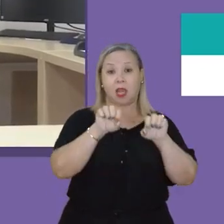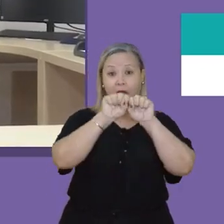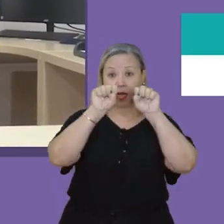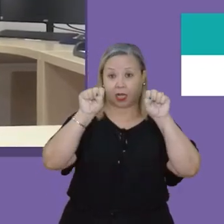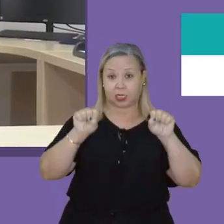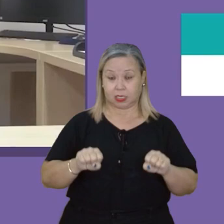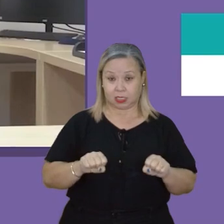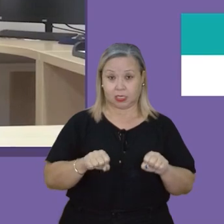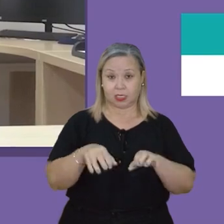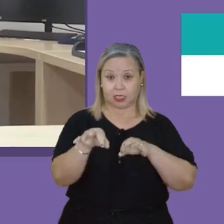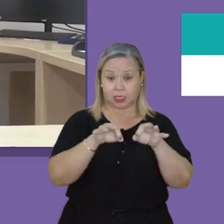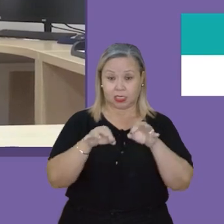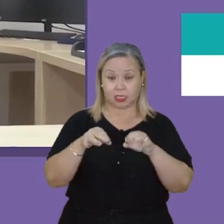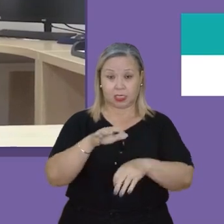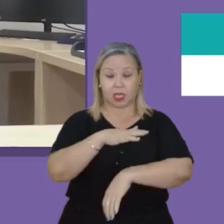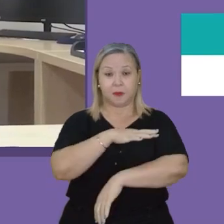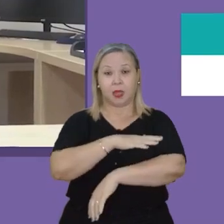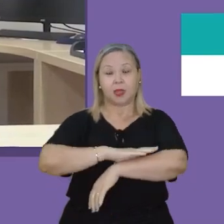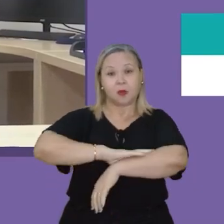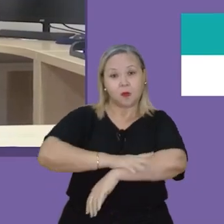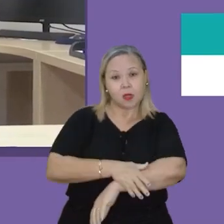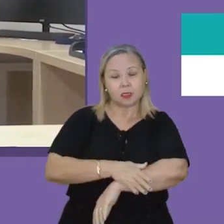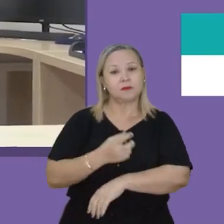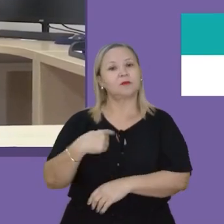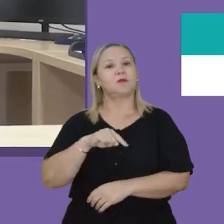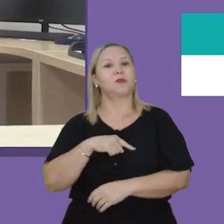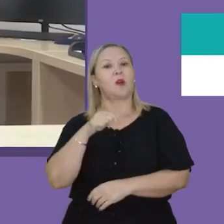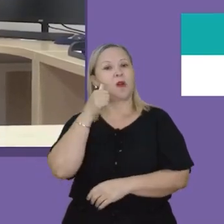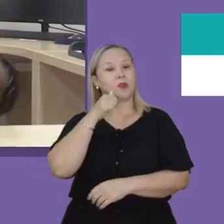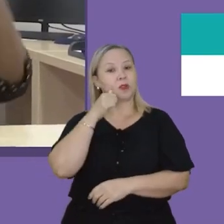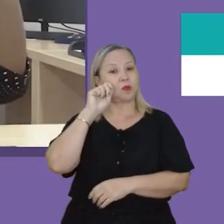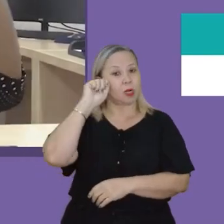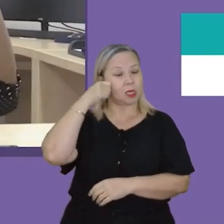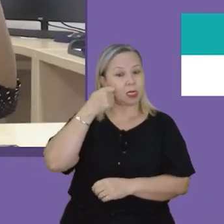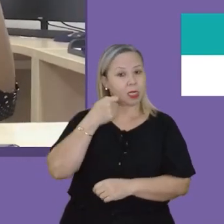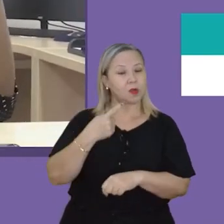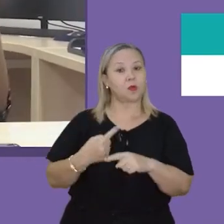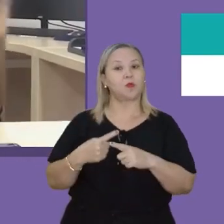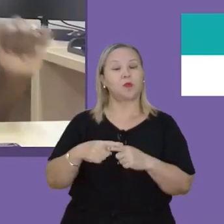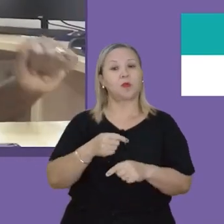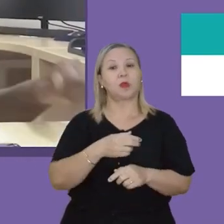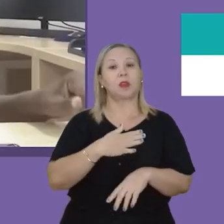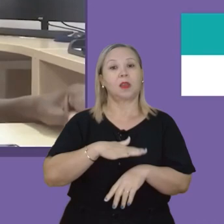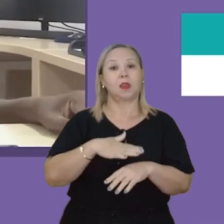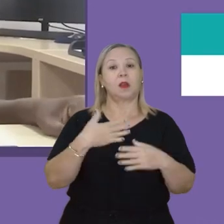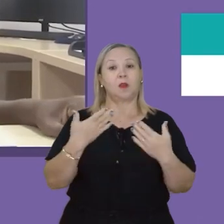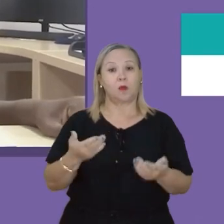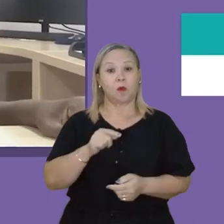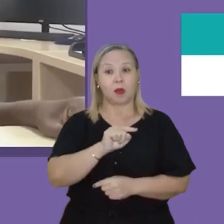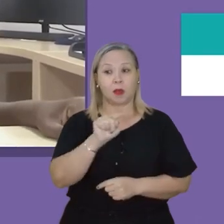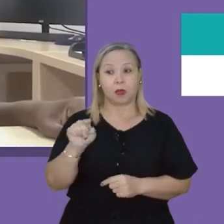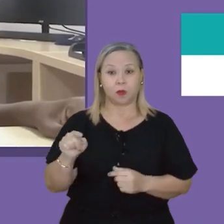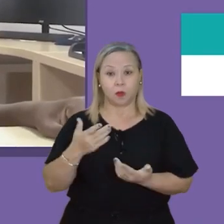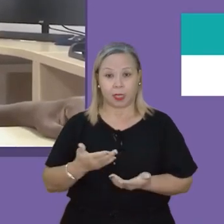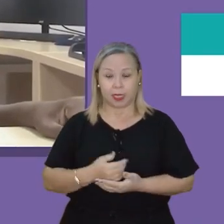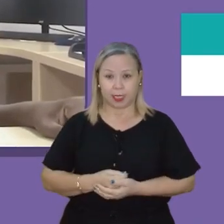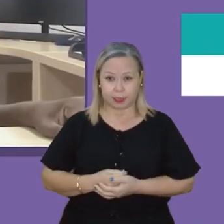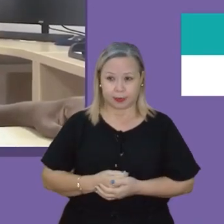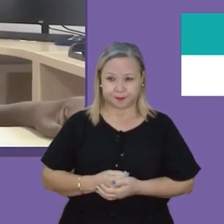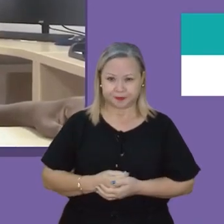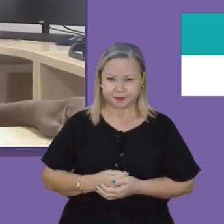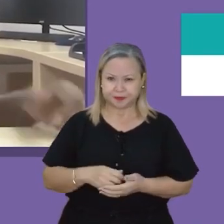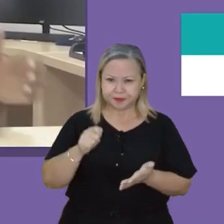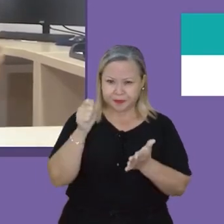o racismo, nós mulheres negras, porque quando eles decretaram a chamada Lei